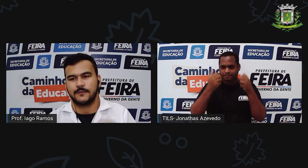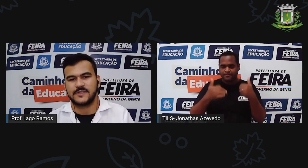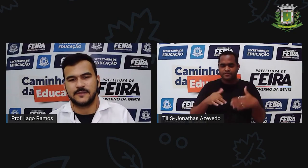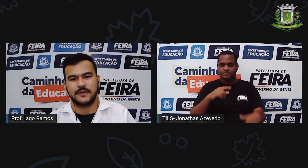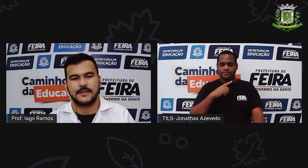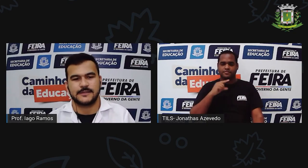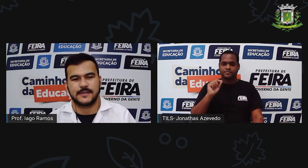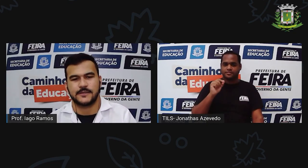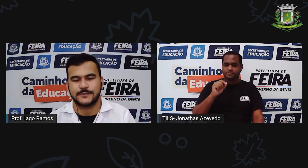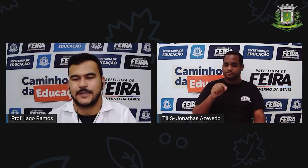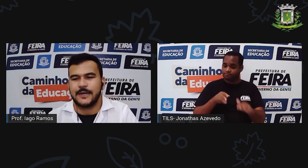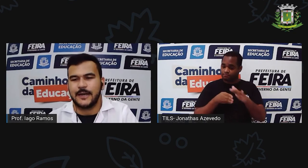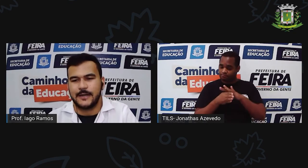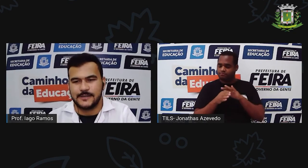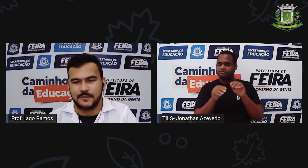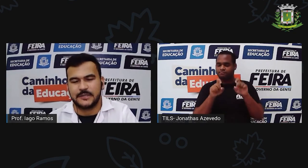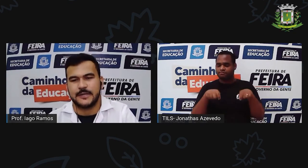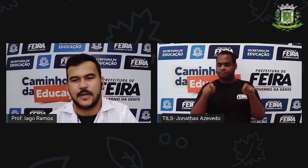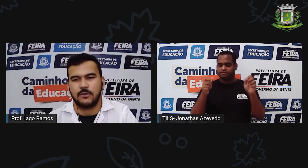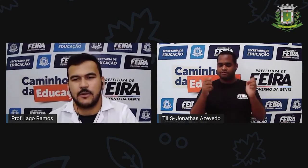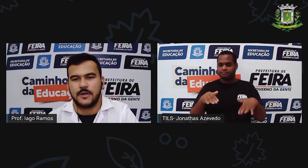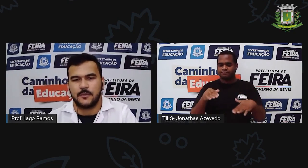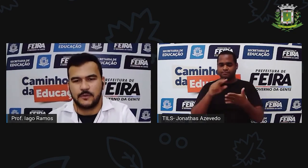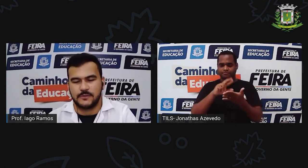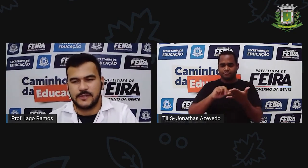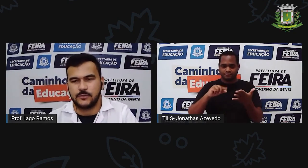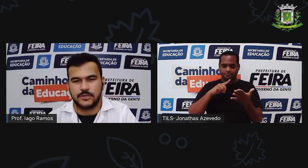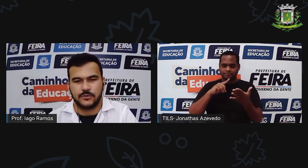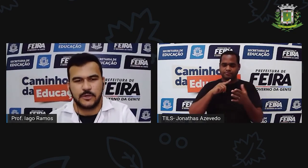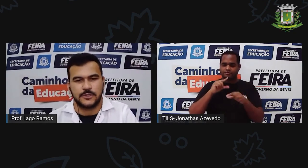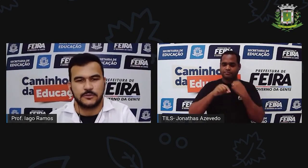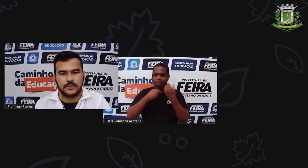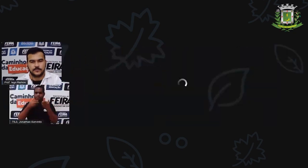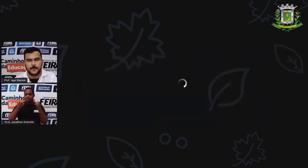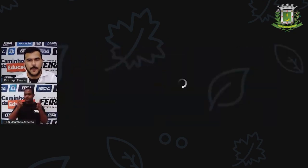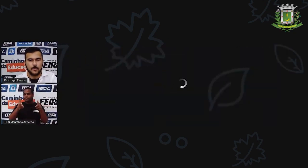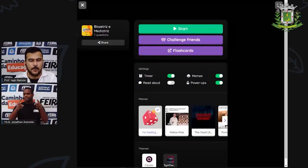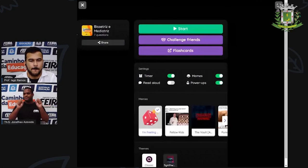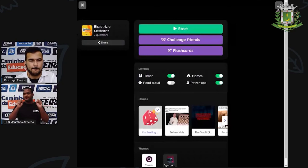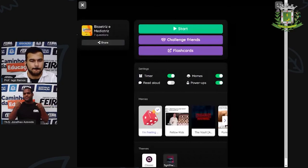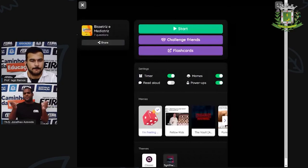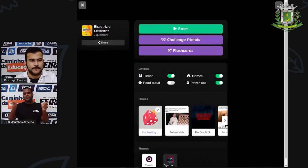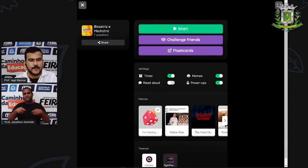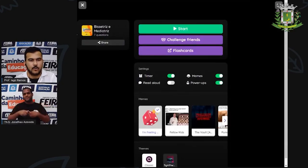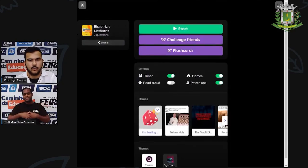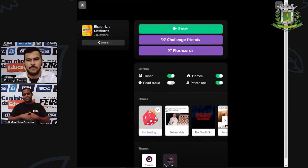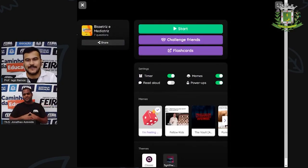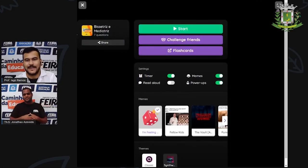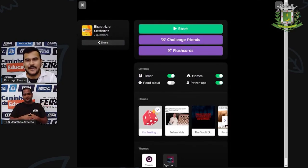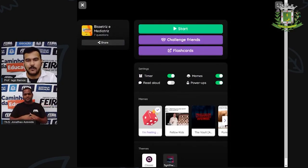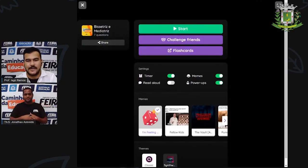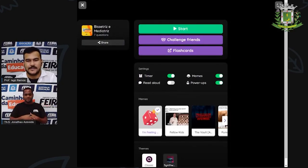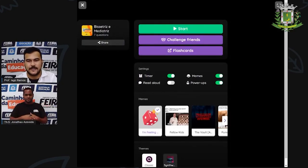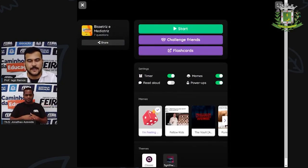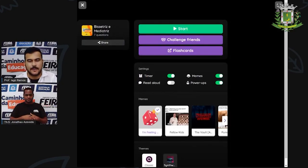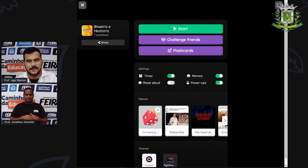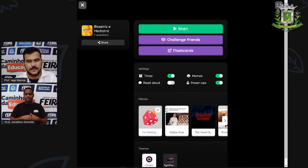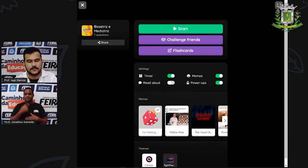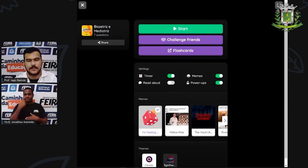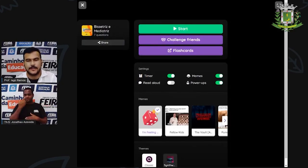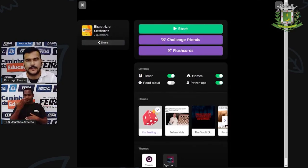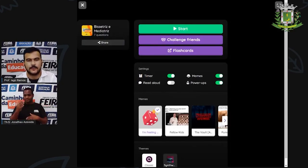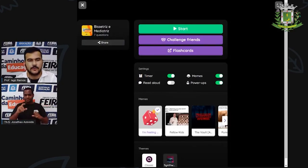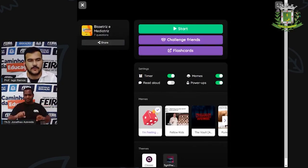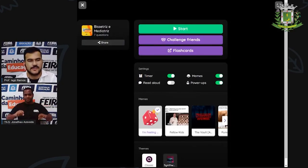você vai ter acesso a esse material pra você continuar estudando tá bom então o material é esse que tá